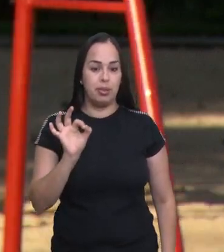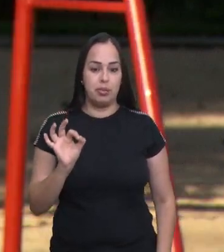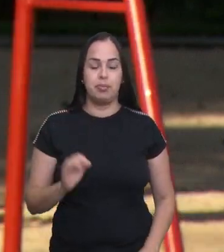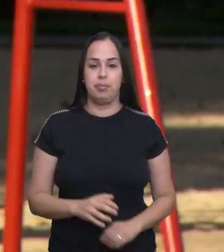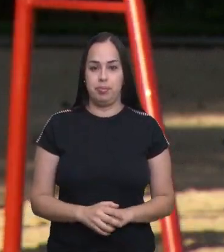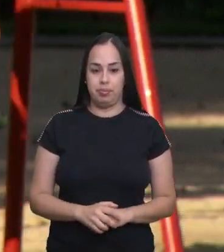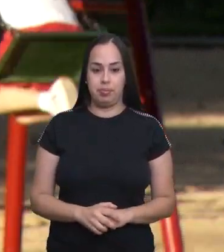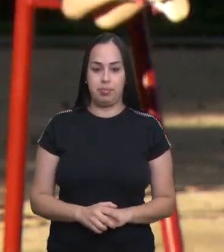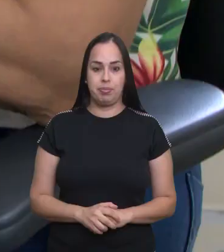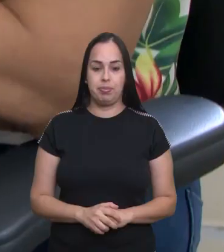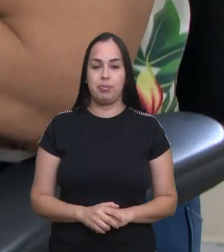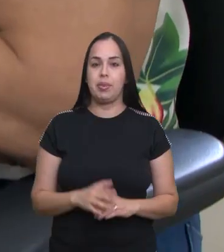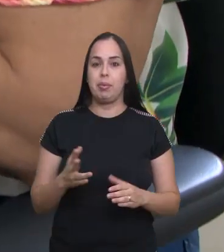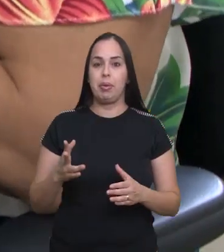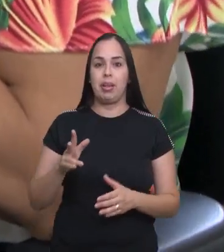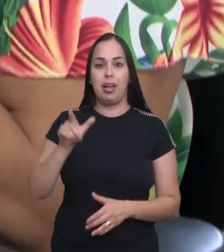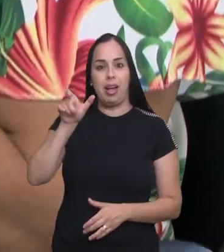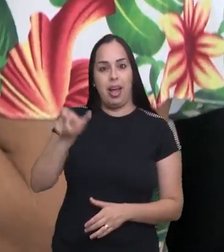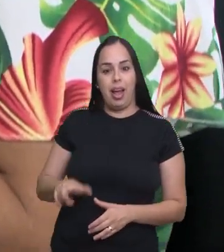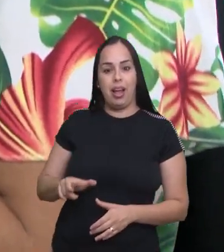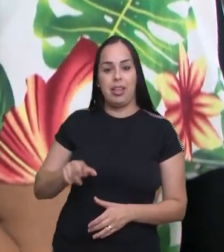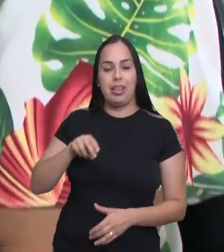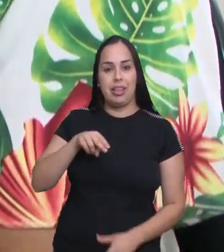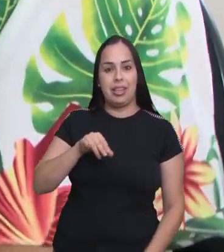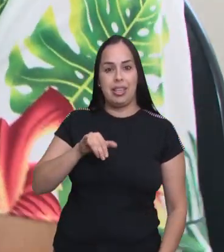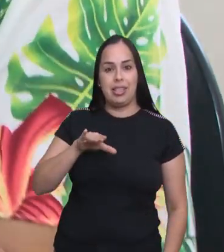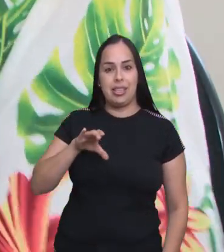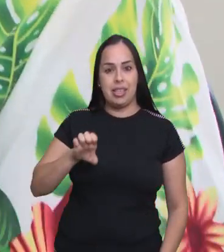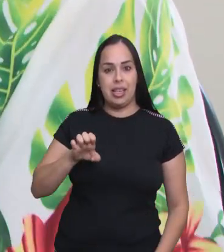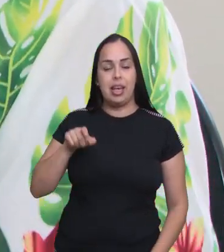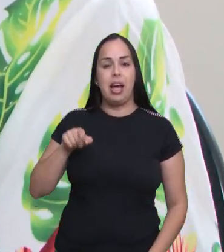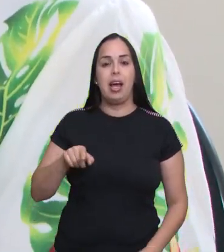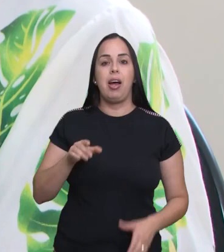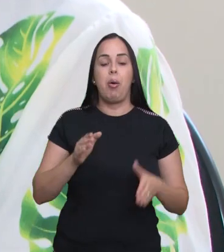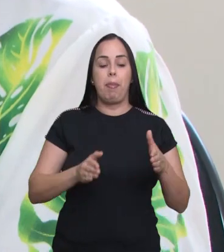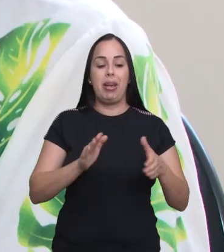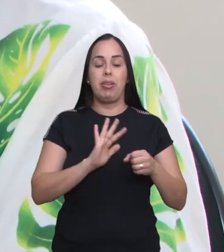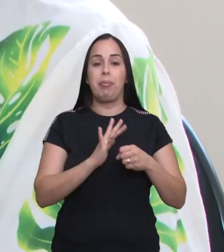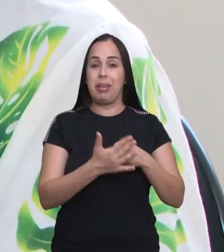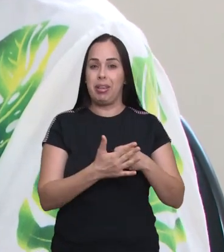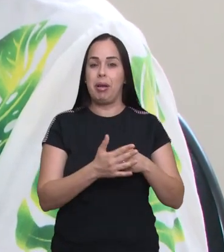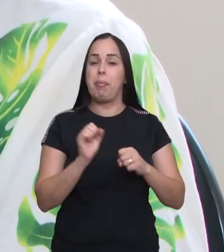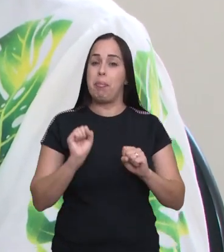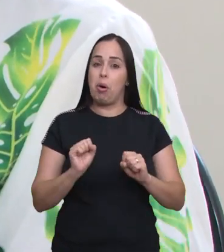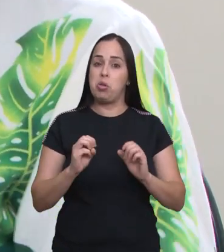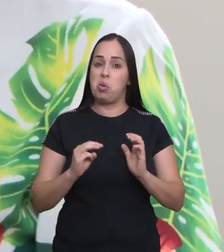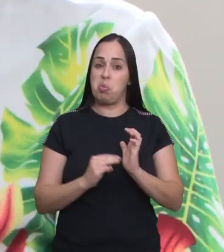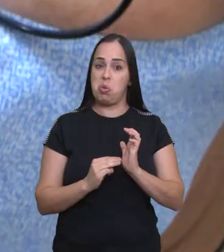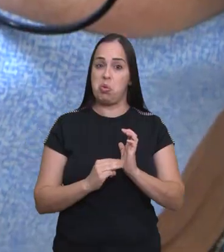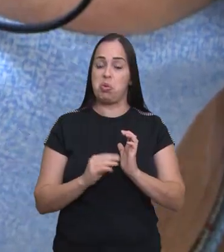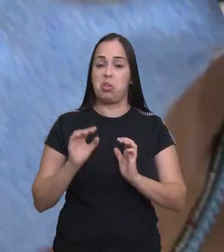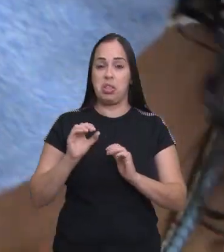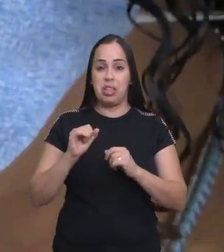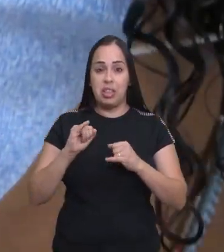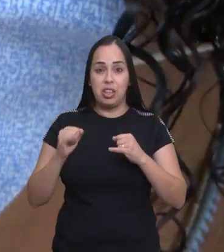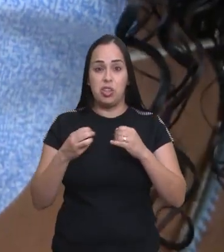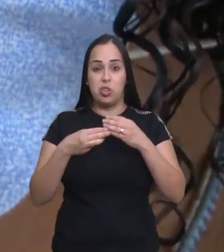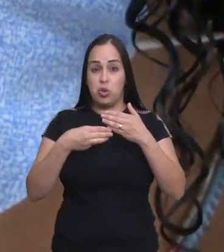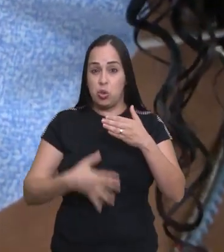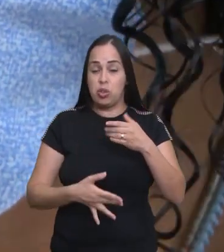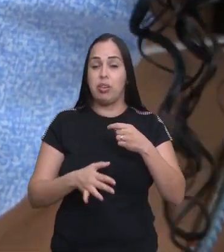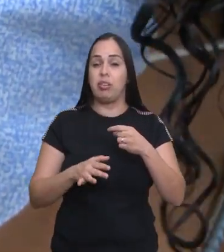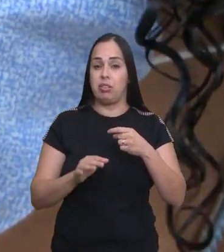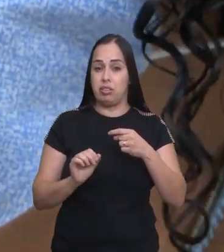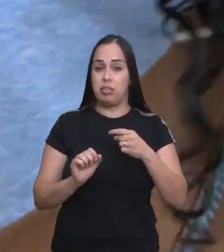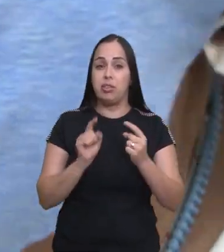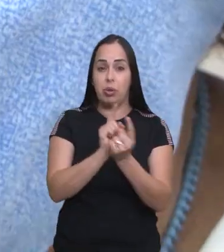39,7% do total. Para a conselheira Nessi Araújo, a pandemia pode ser um dos motivos que justificam o aumento do número